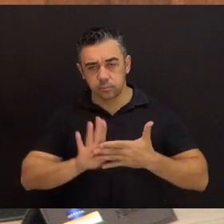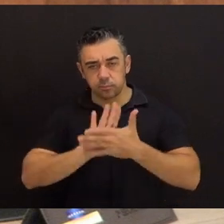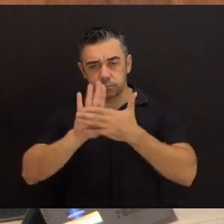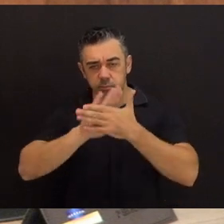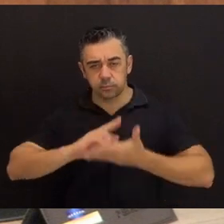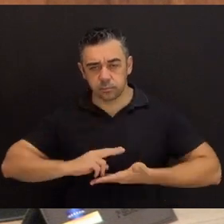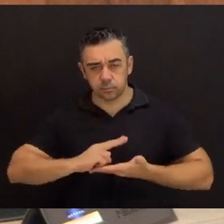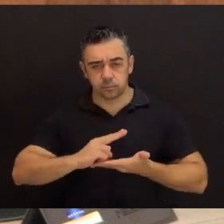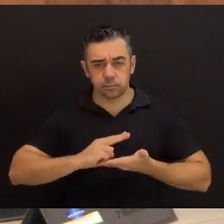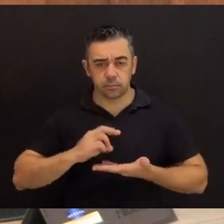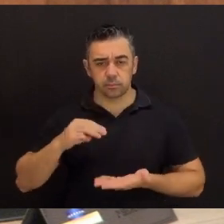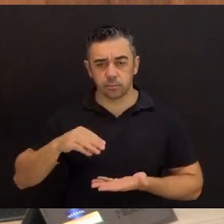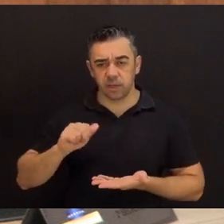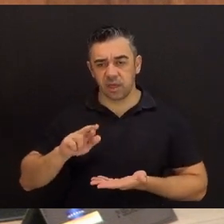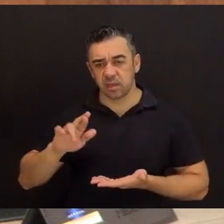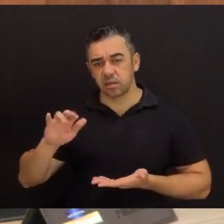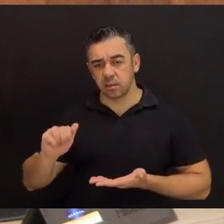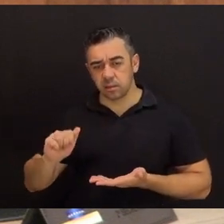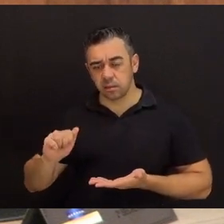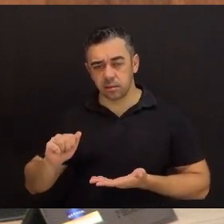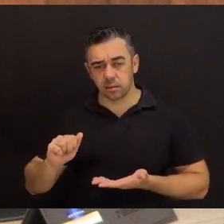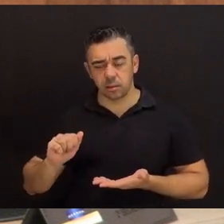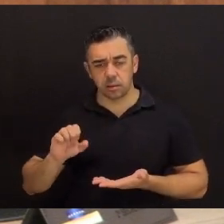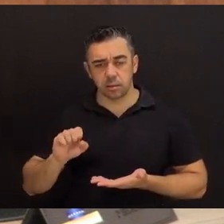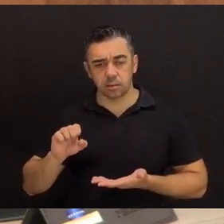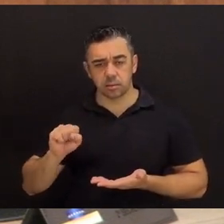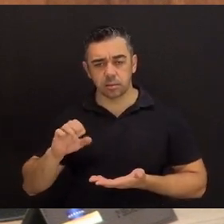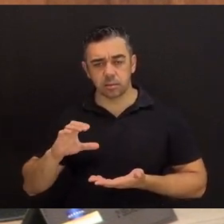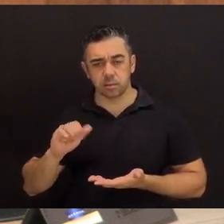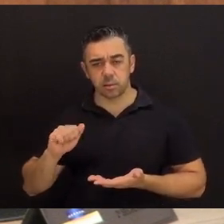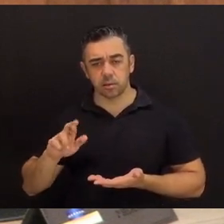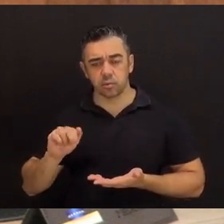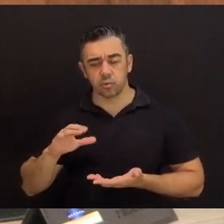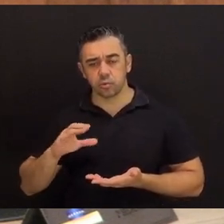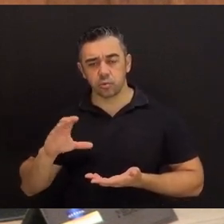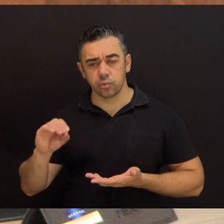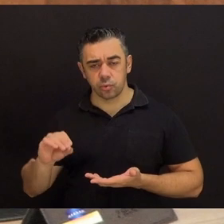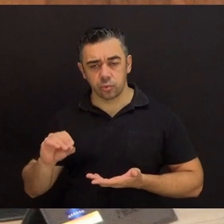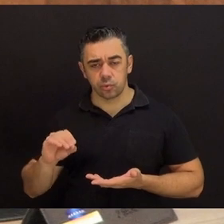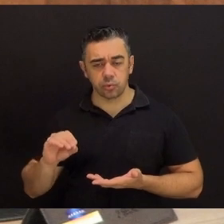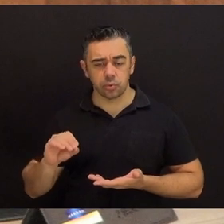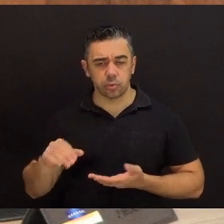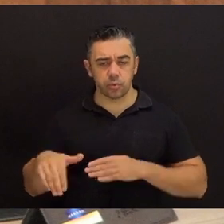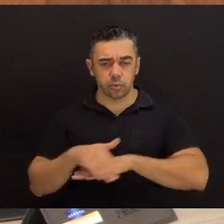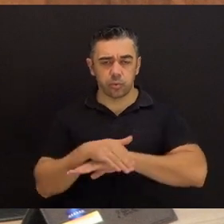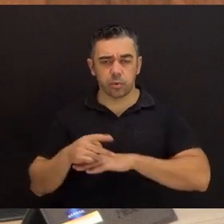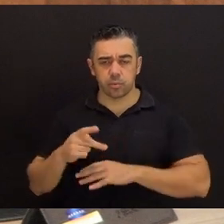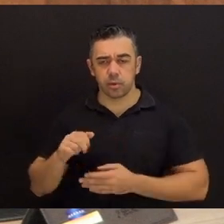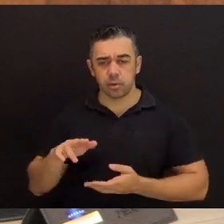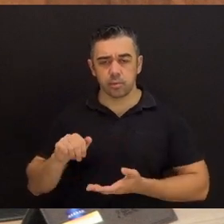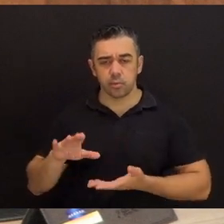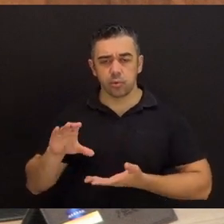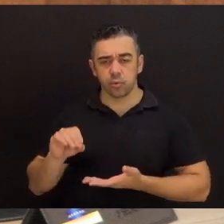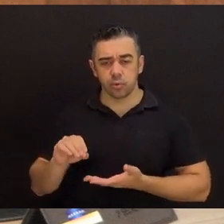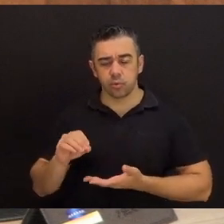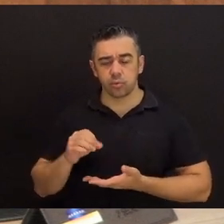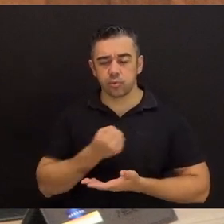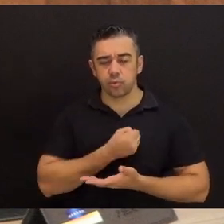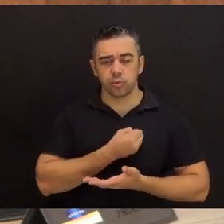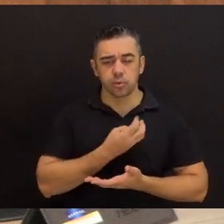Maria esse Caruso bidolin localizado na Rua Pernambuco 320